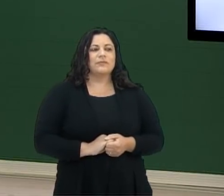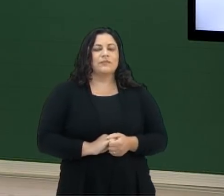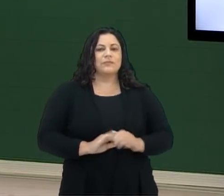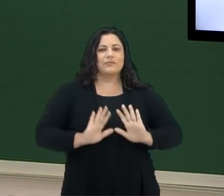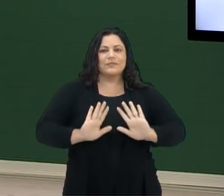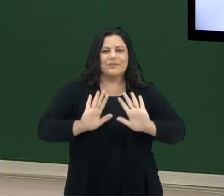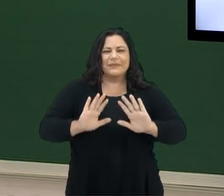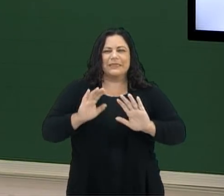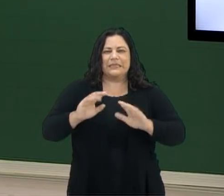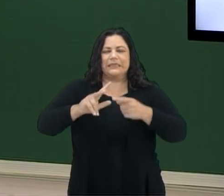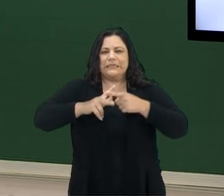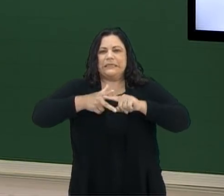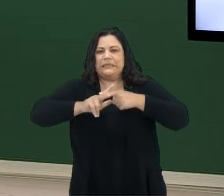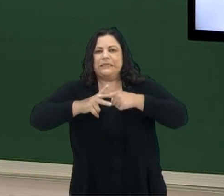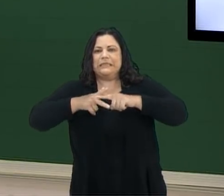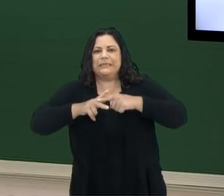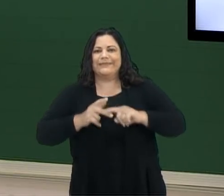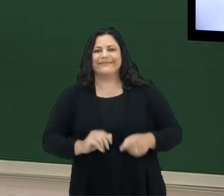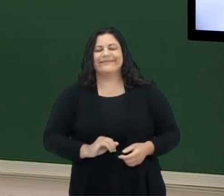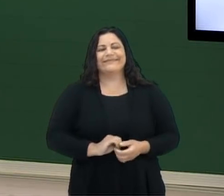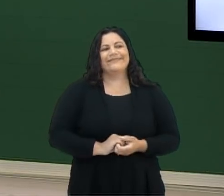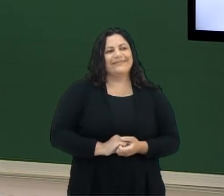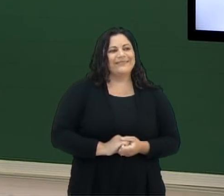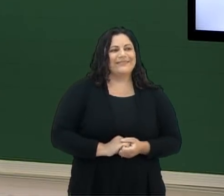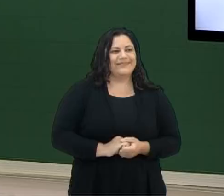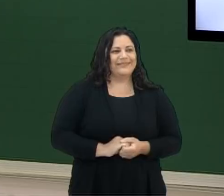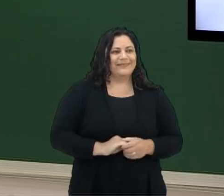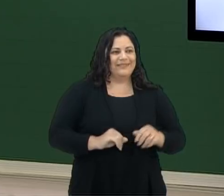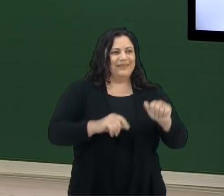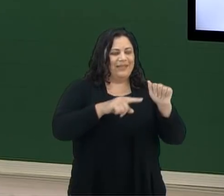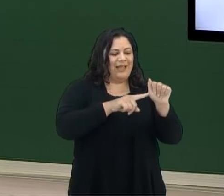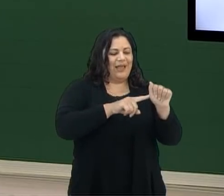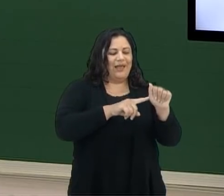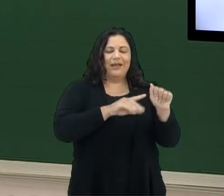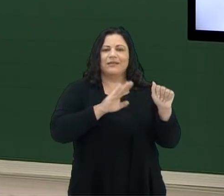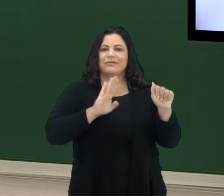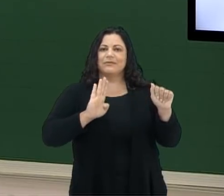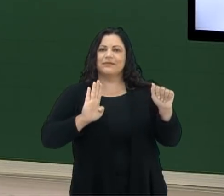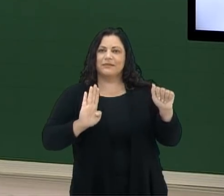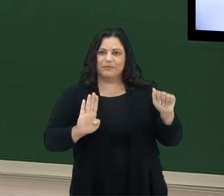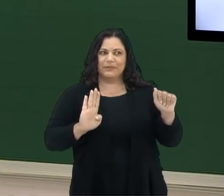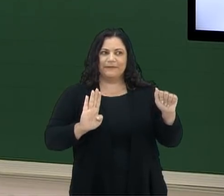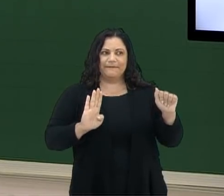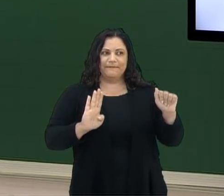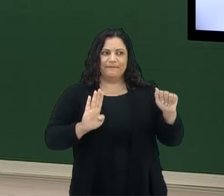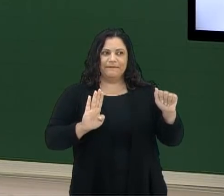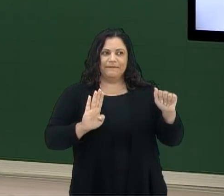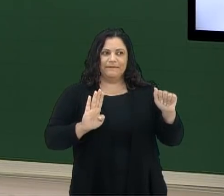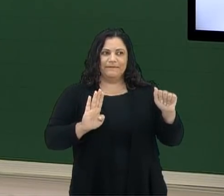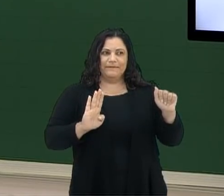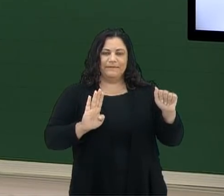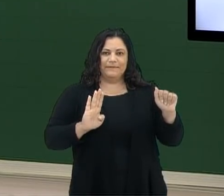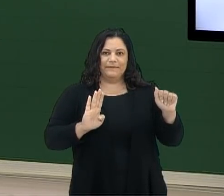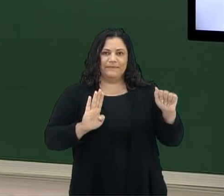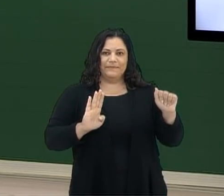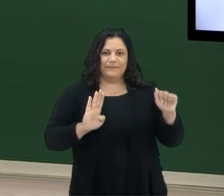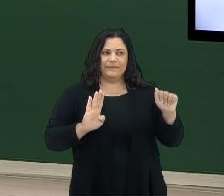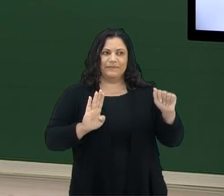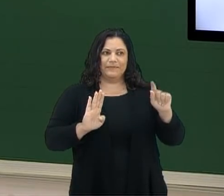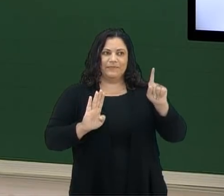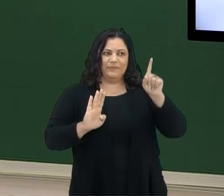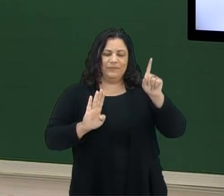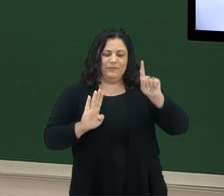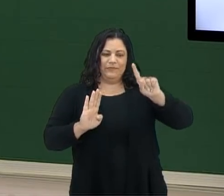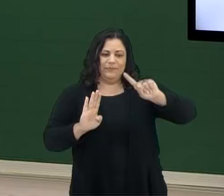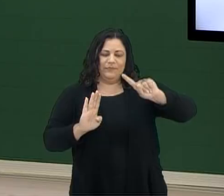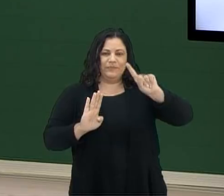espera só um pouquinho. Aí. A partir aqui do ponto A, você vai fazer uma medida lá em cima. Uma medida lá em cima,